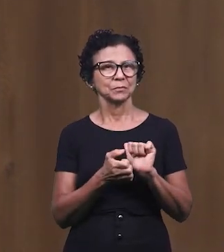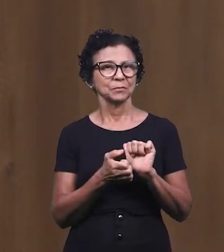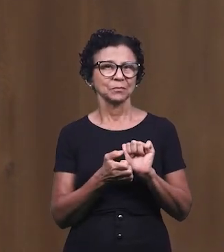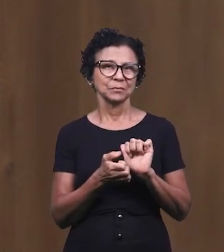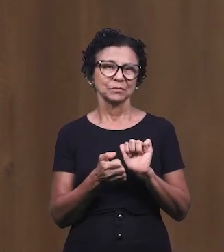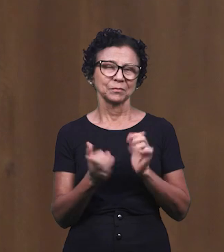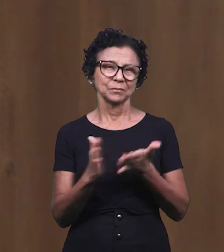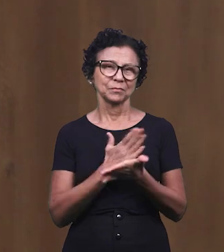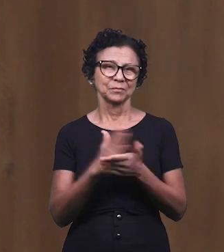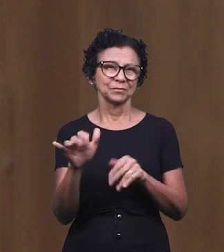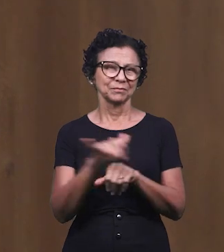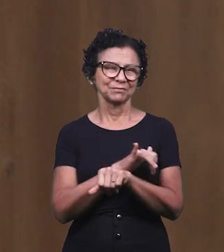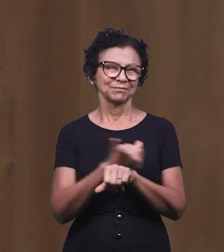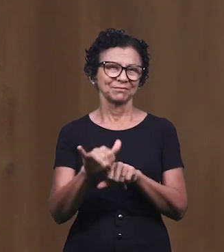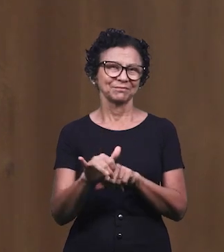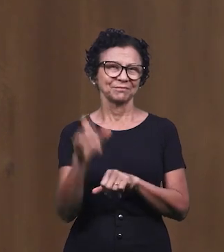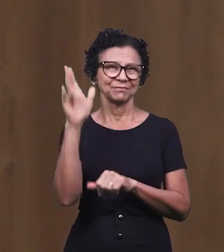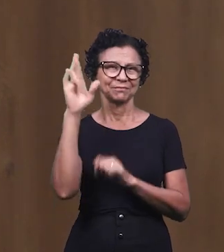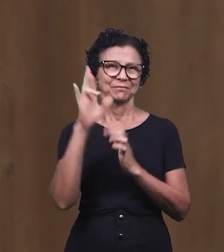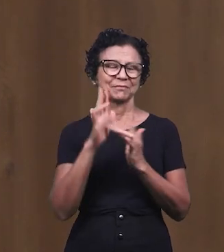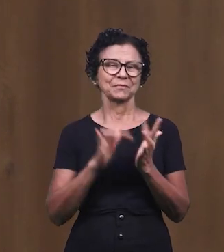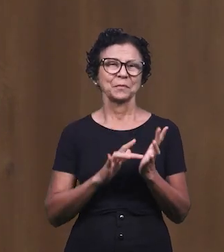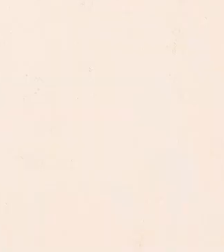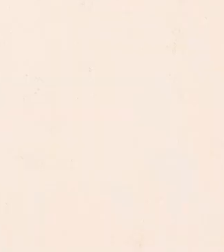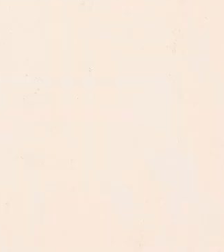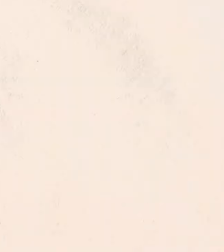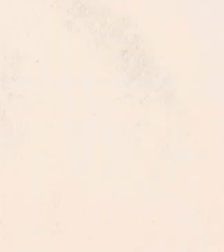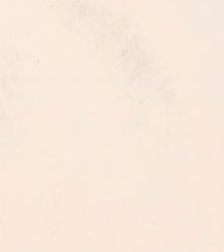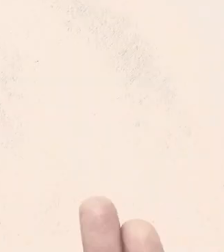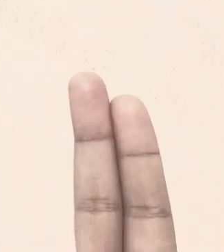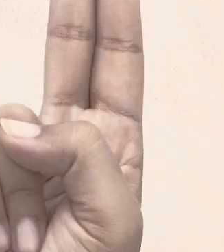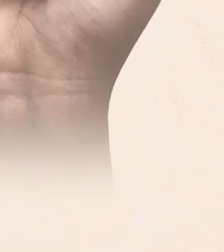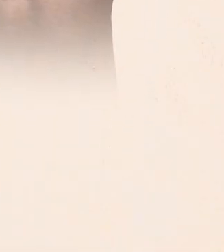mais sobre algumas estratégias. A paz do Senhor a todos.